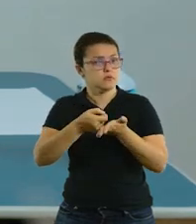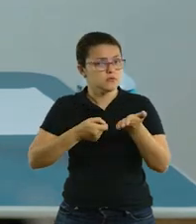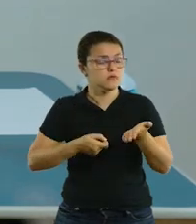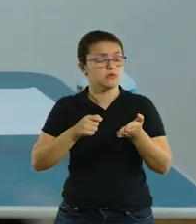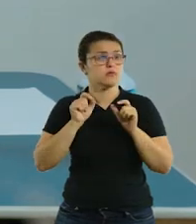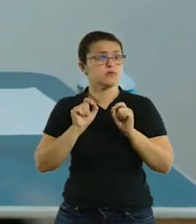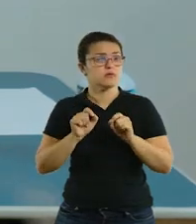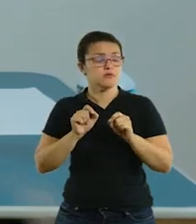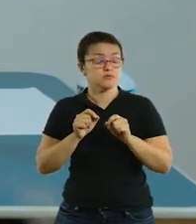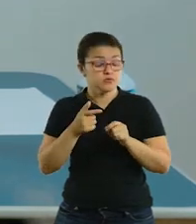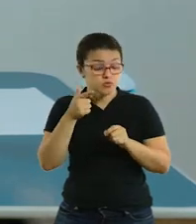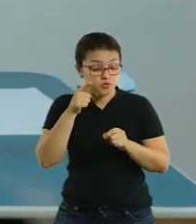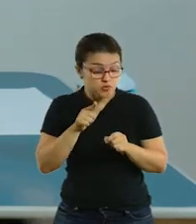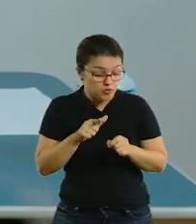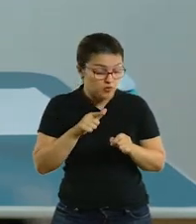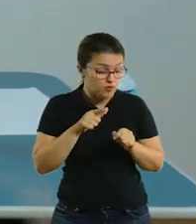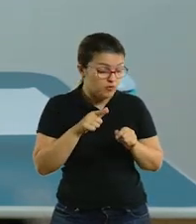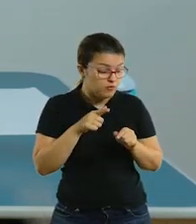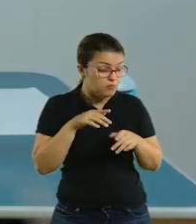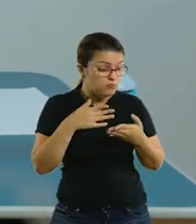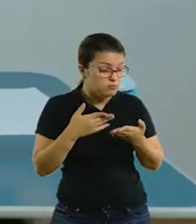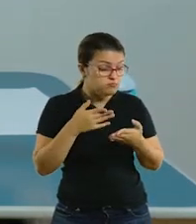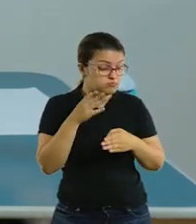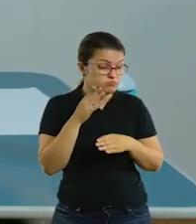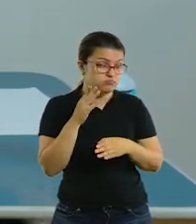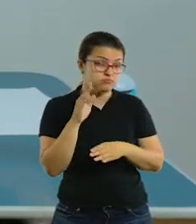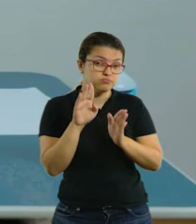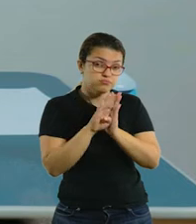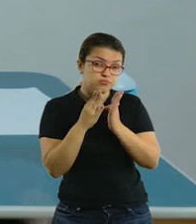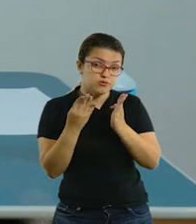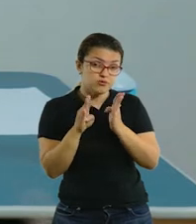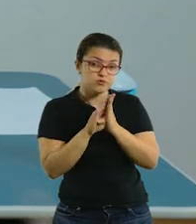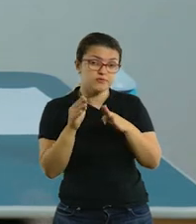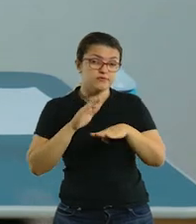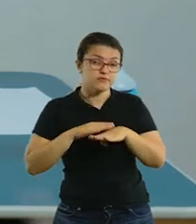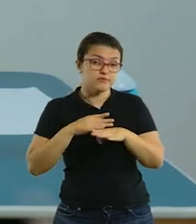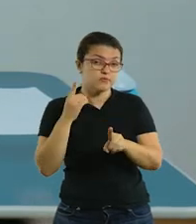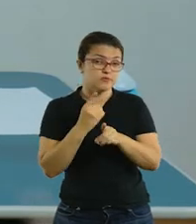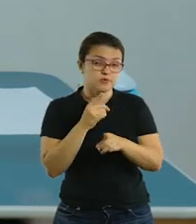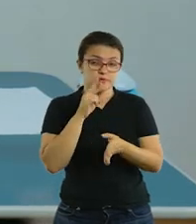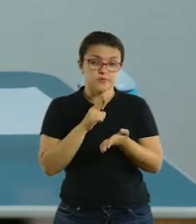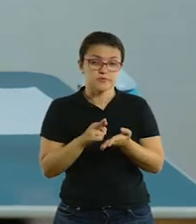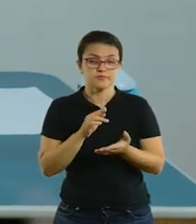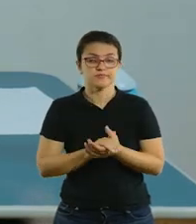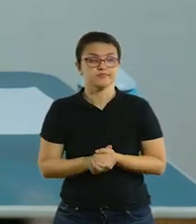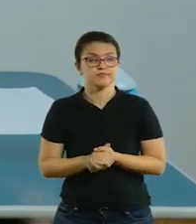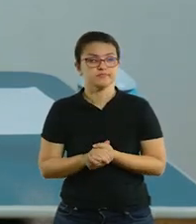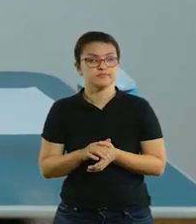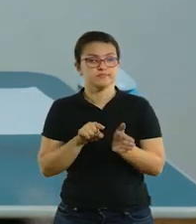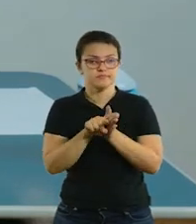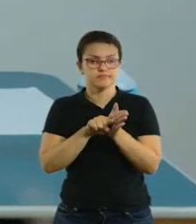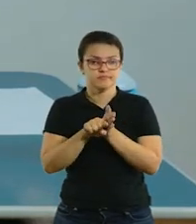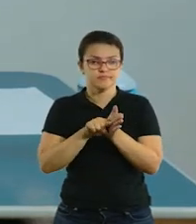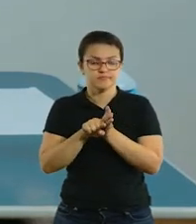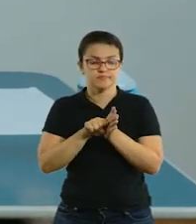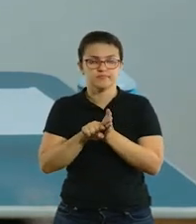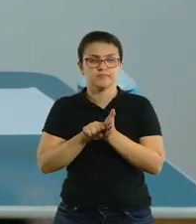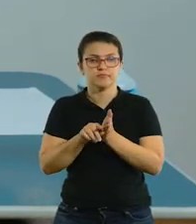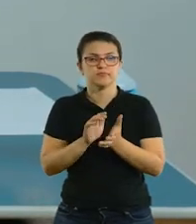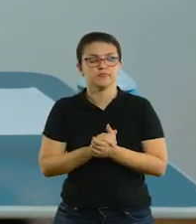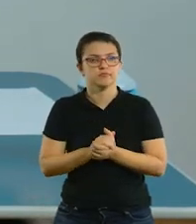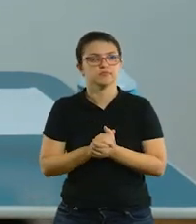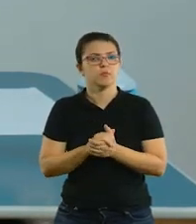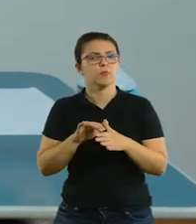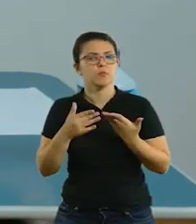Então, lê novamente, lá no início vocês vão encontrar a resposta. E, por fim, nós temos uma pesquisa. Que